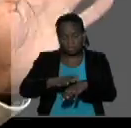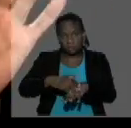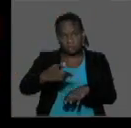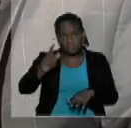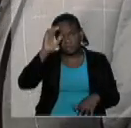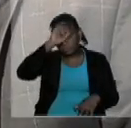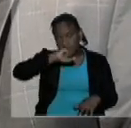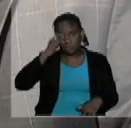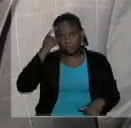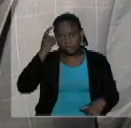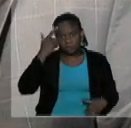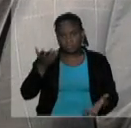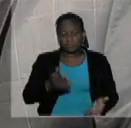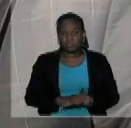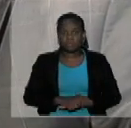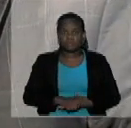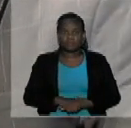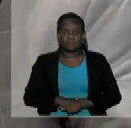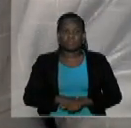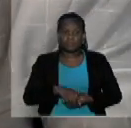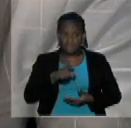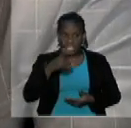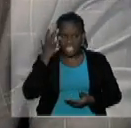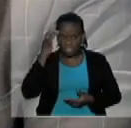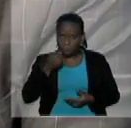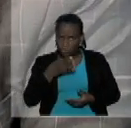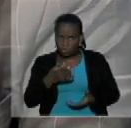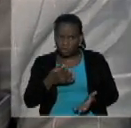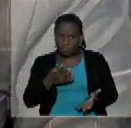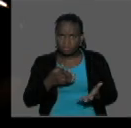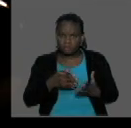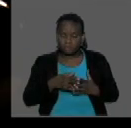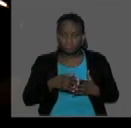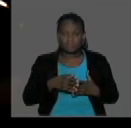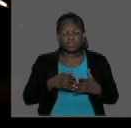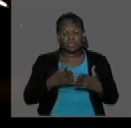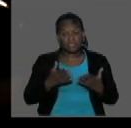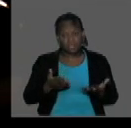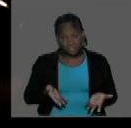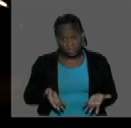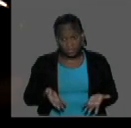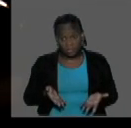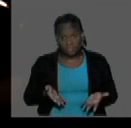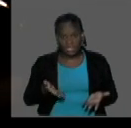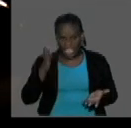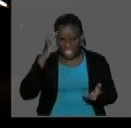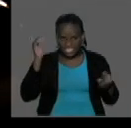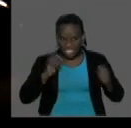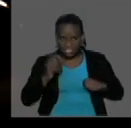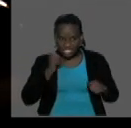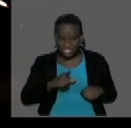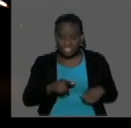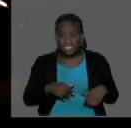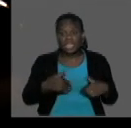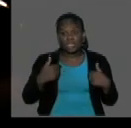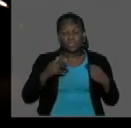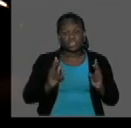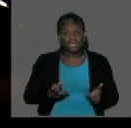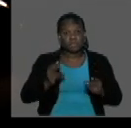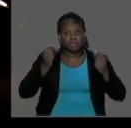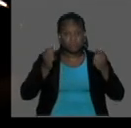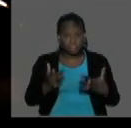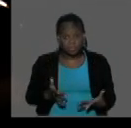da tradição de matriz africana. O senhor é otimista? Olha só, Acha que chegaremos lá? Eu